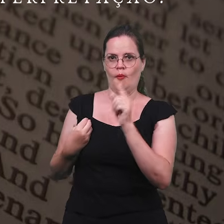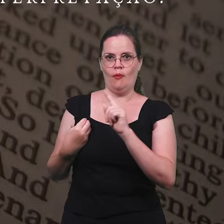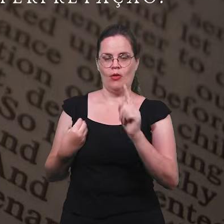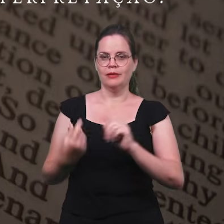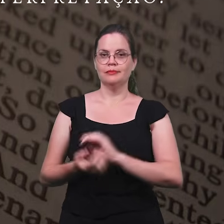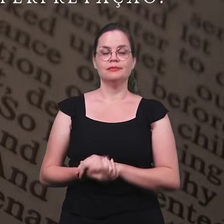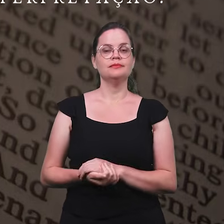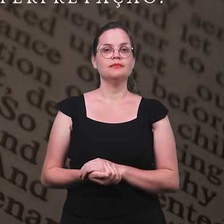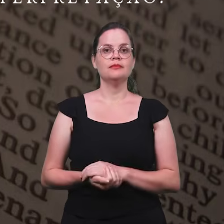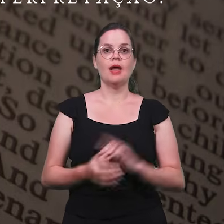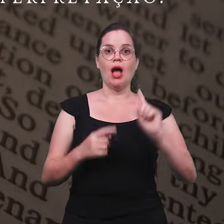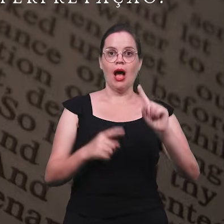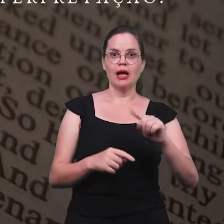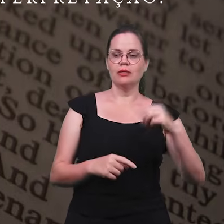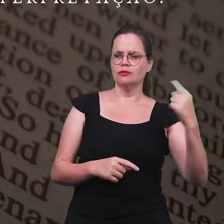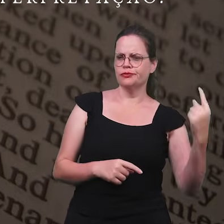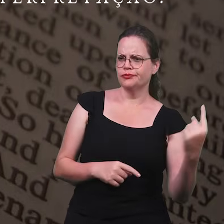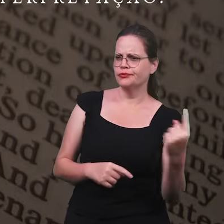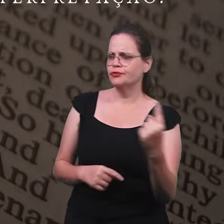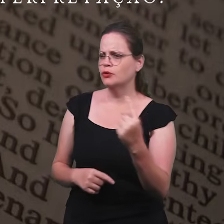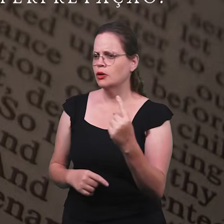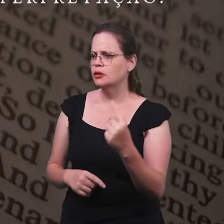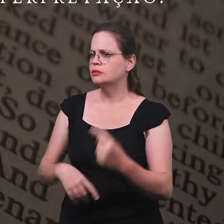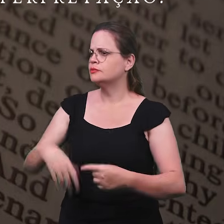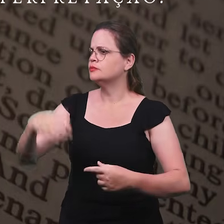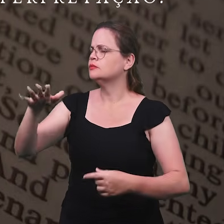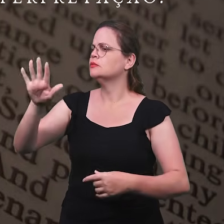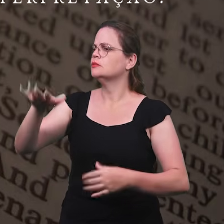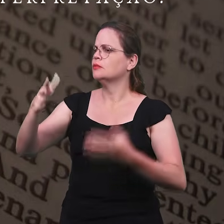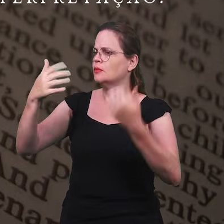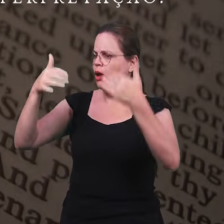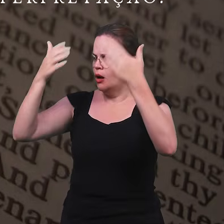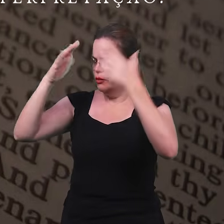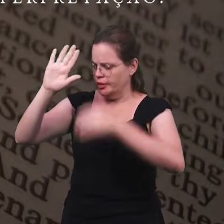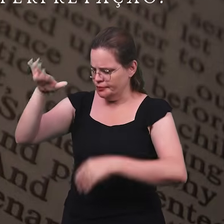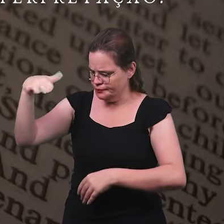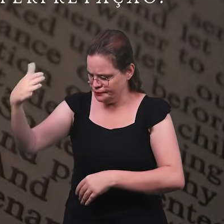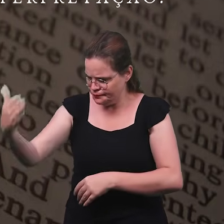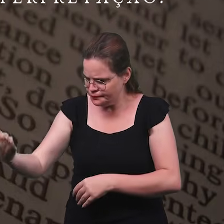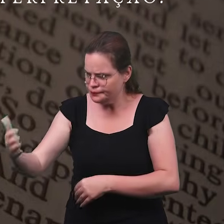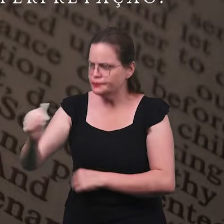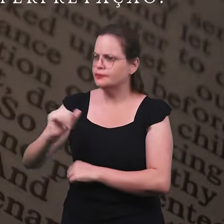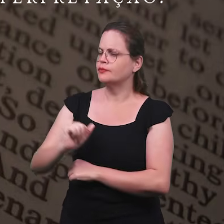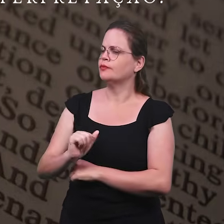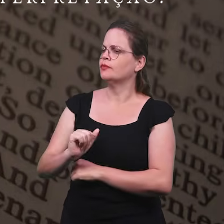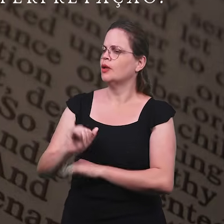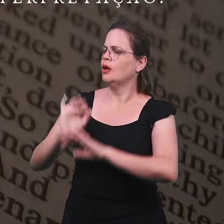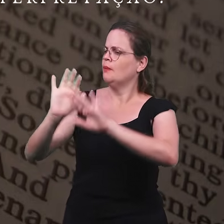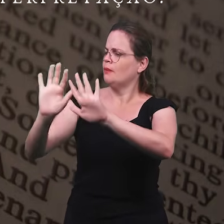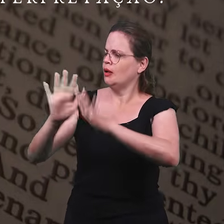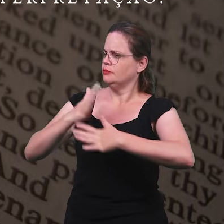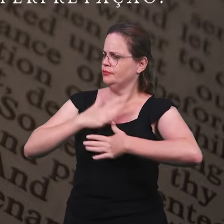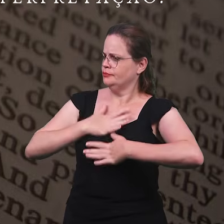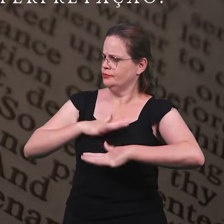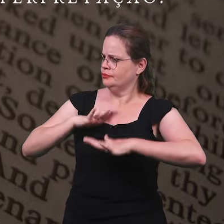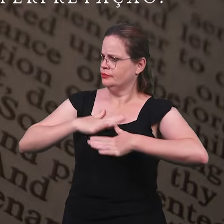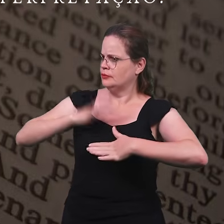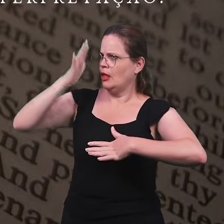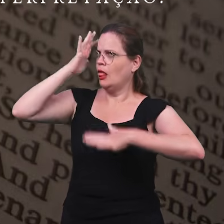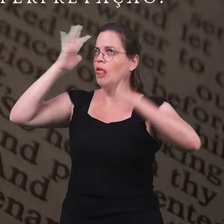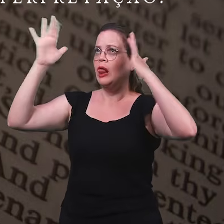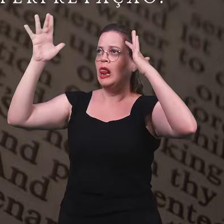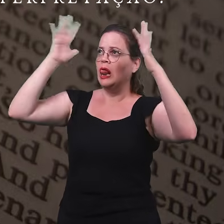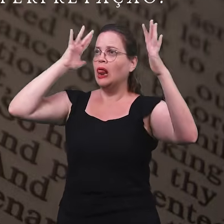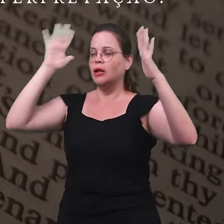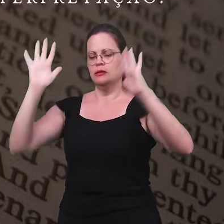E falou a rainha e disse: ó rei, vive eternamente. Não te turbem os teus